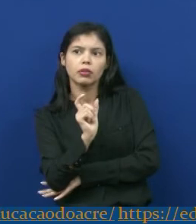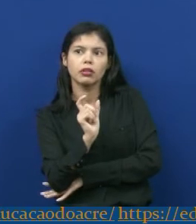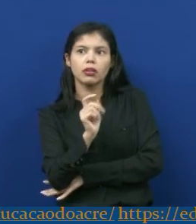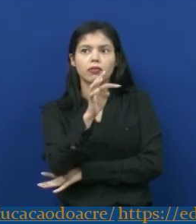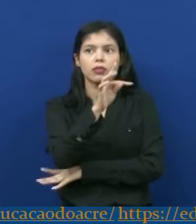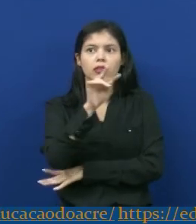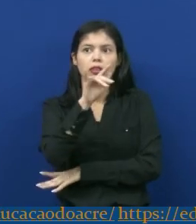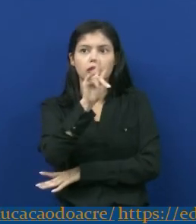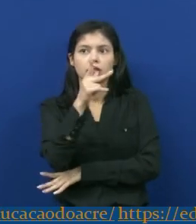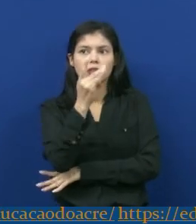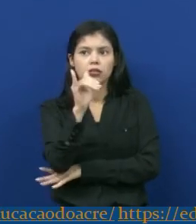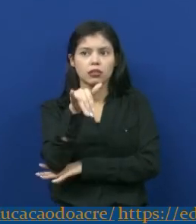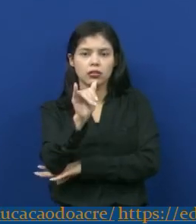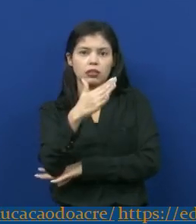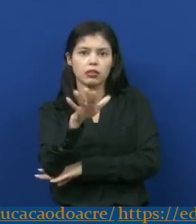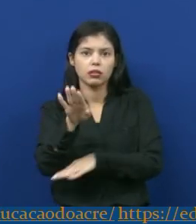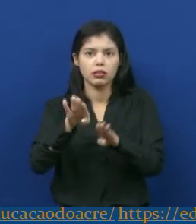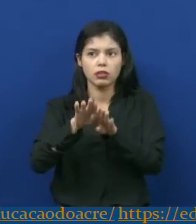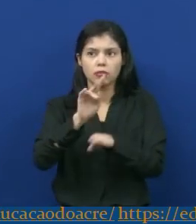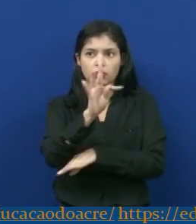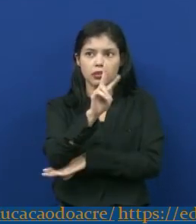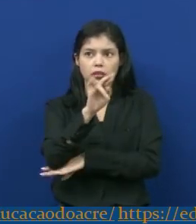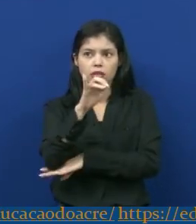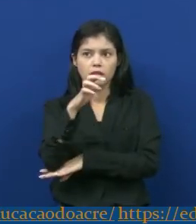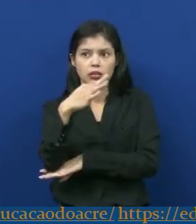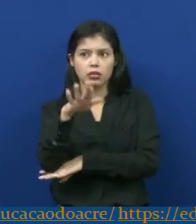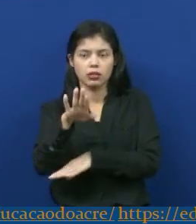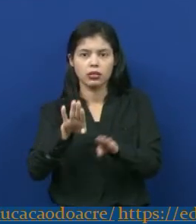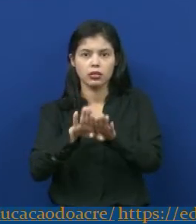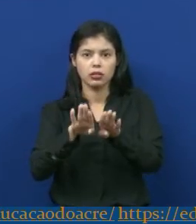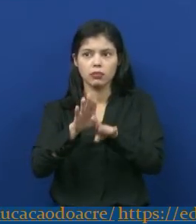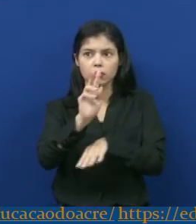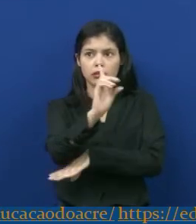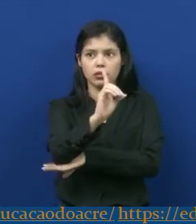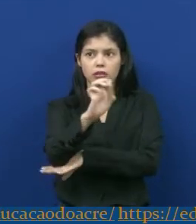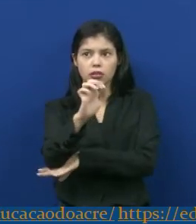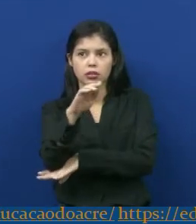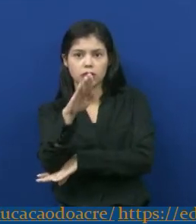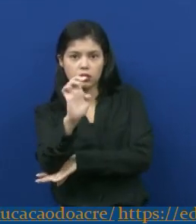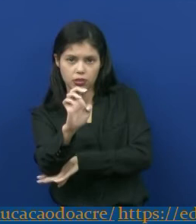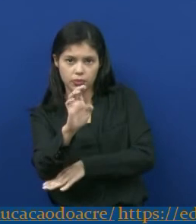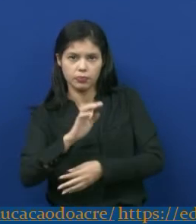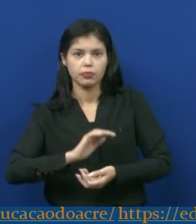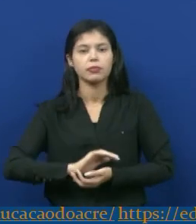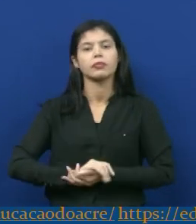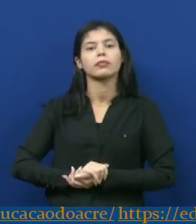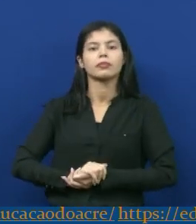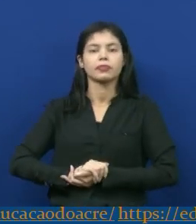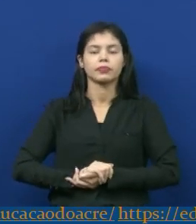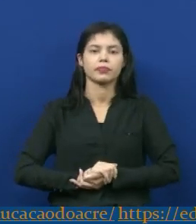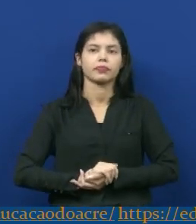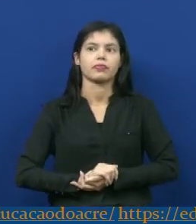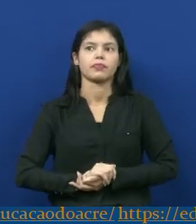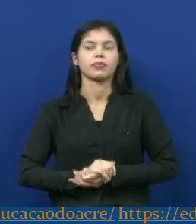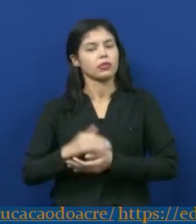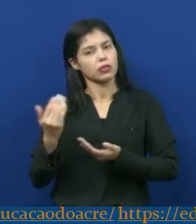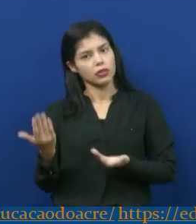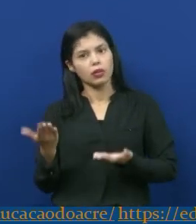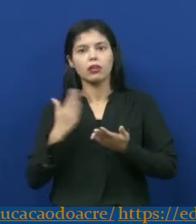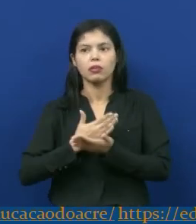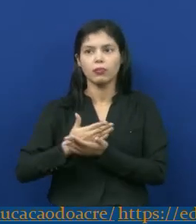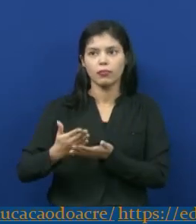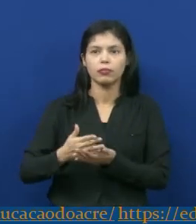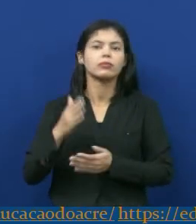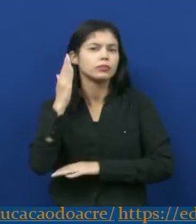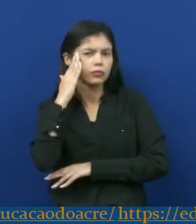de obrigação, certo? Ou necessidade, ó. Hay que estudiar, tiene que estudiar ou deve estudar. Vamos entender melhor